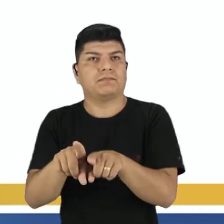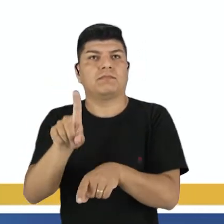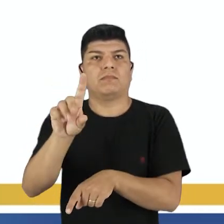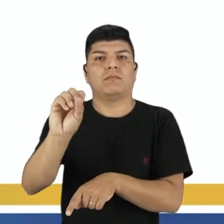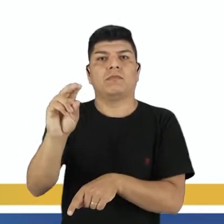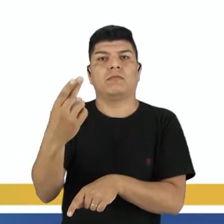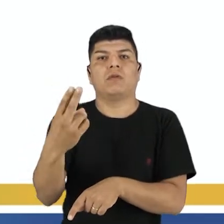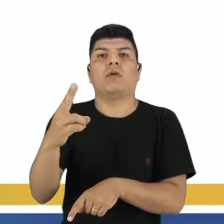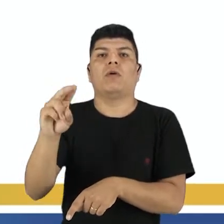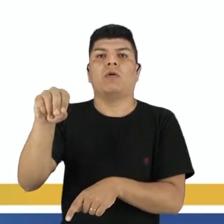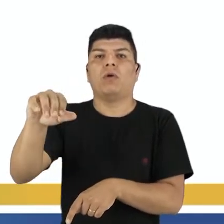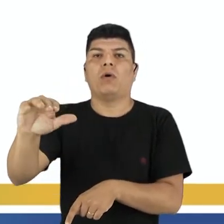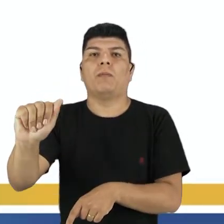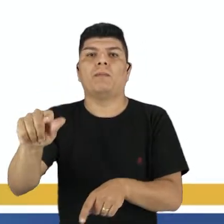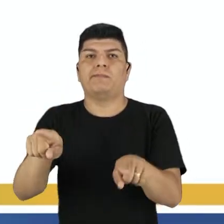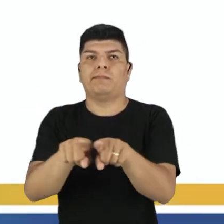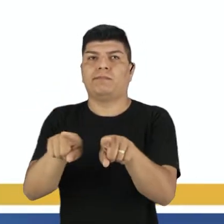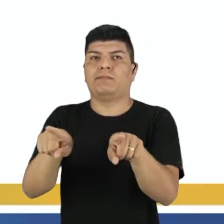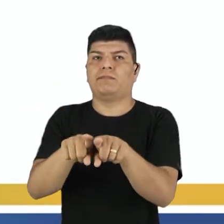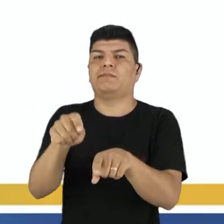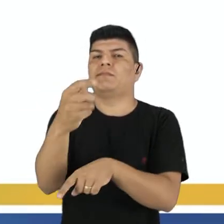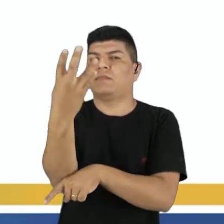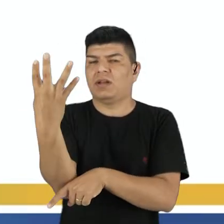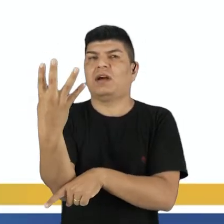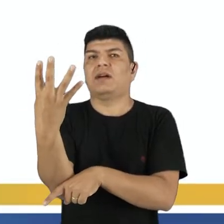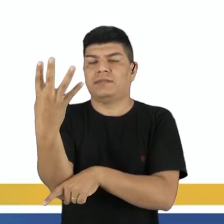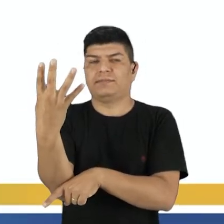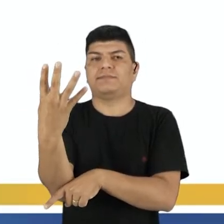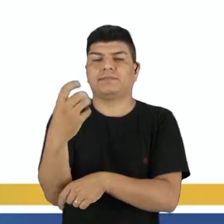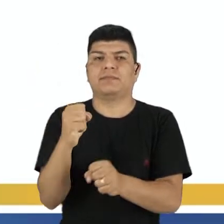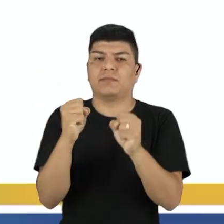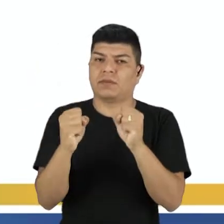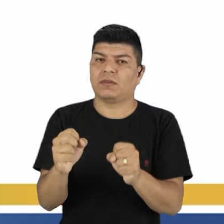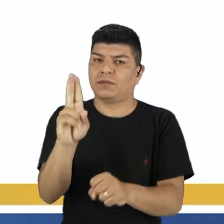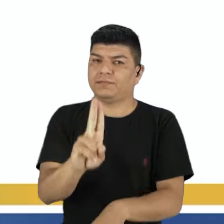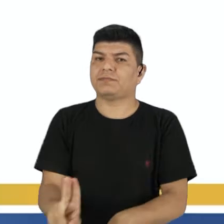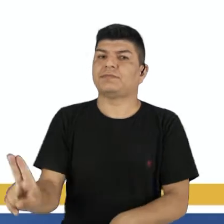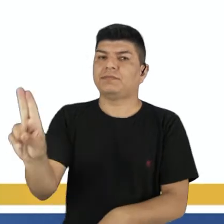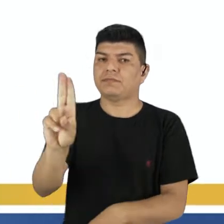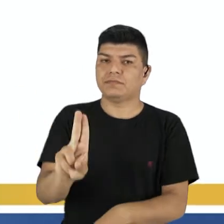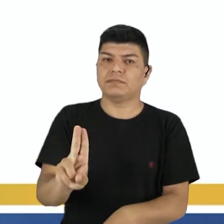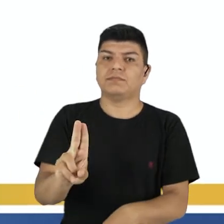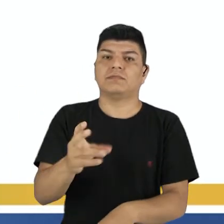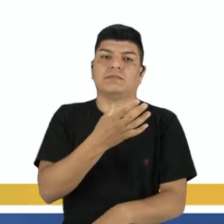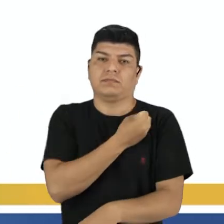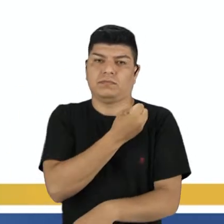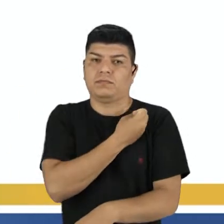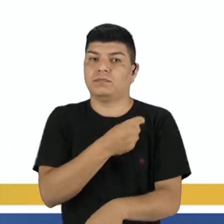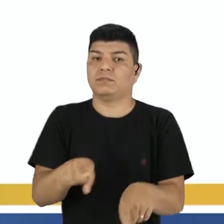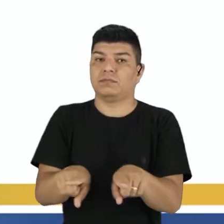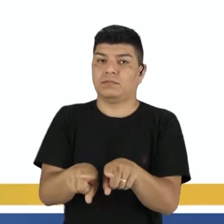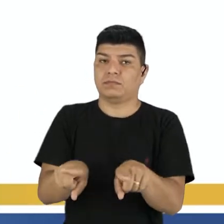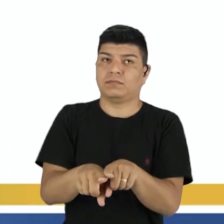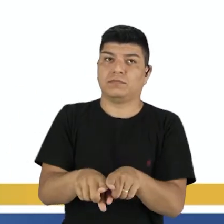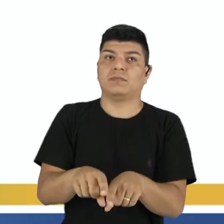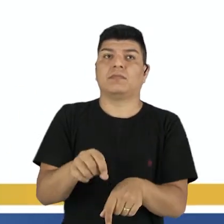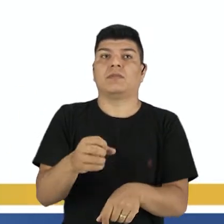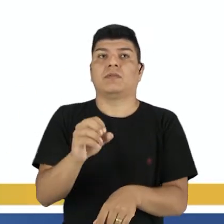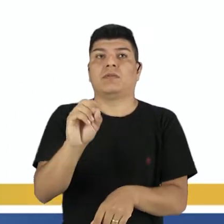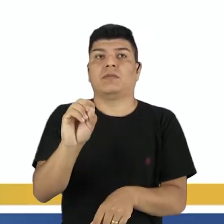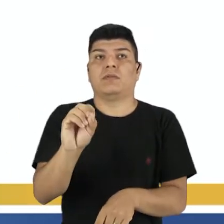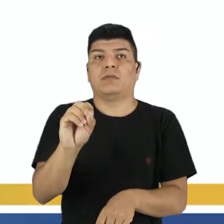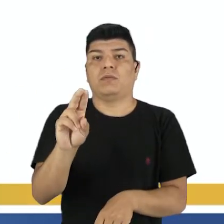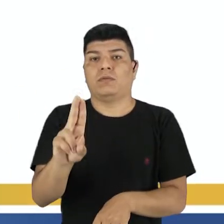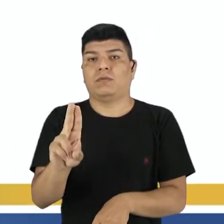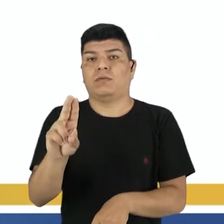singular, ok? E como é contável, esses são os quantificadores que a gente usa, além dos numerais, né? Você pode usar o um ou uma